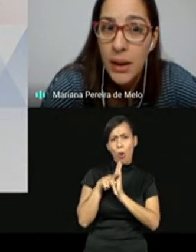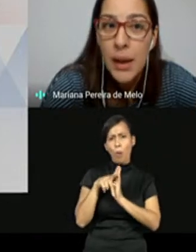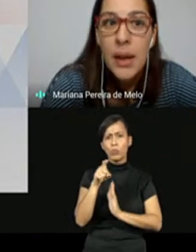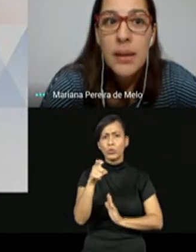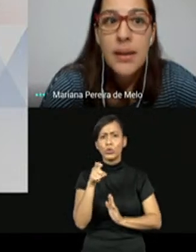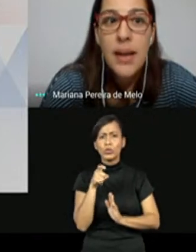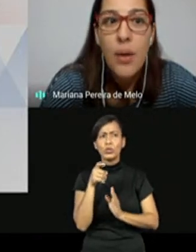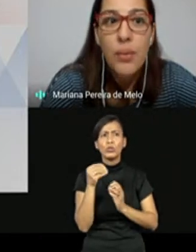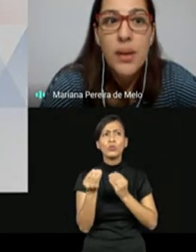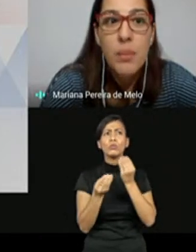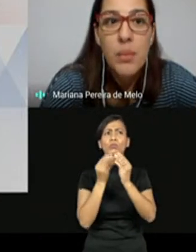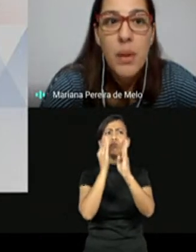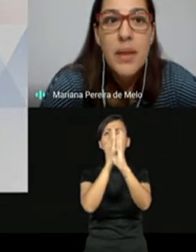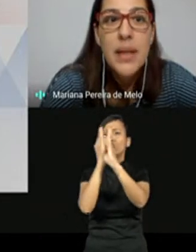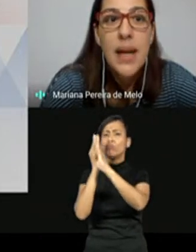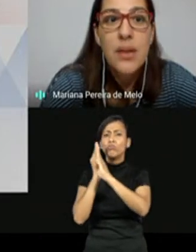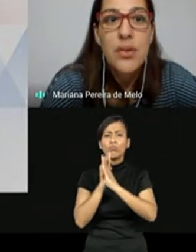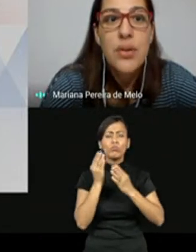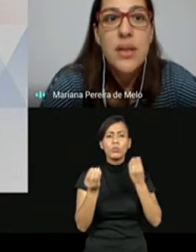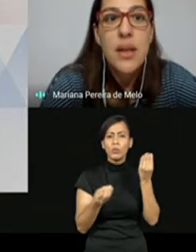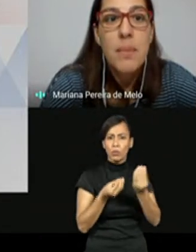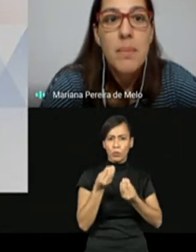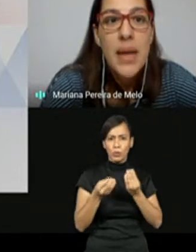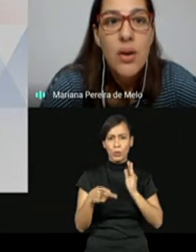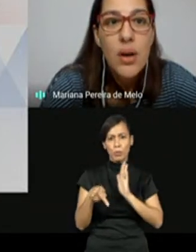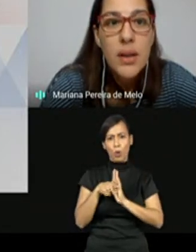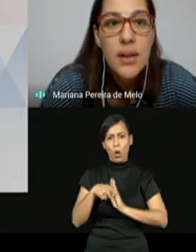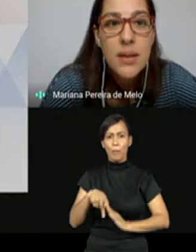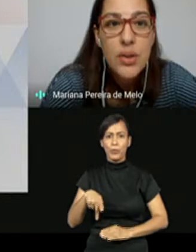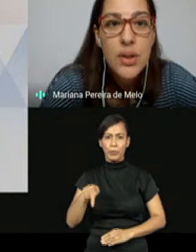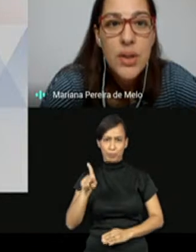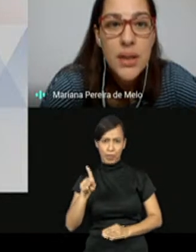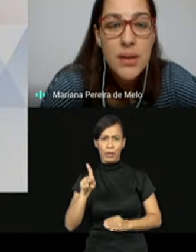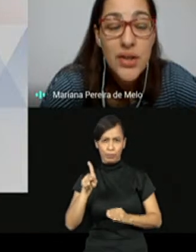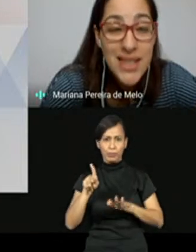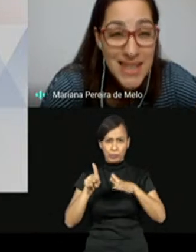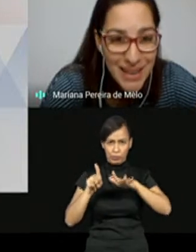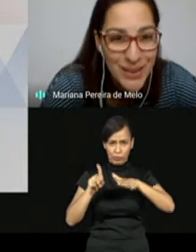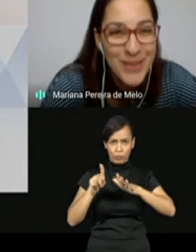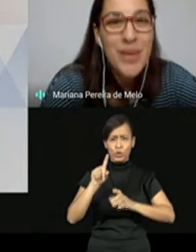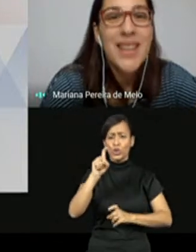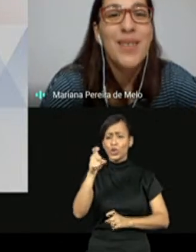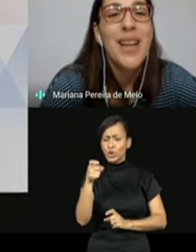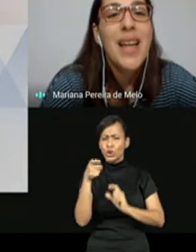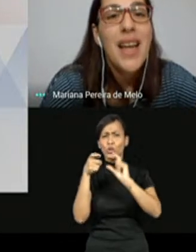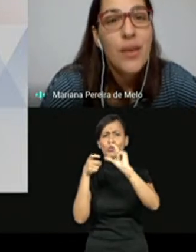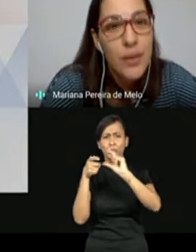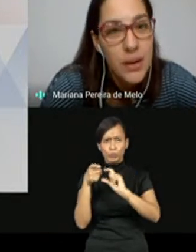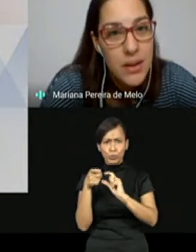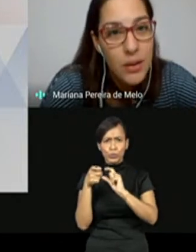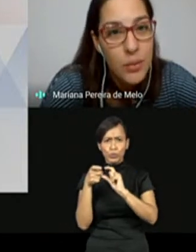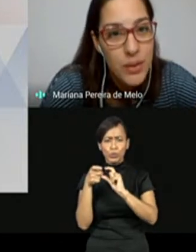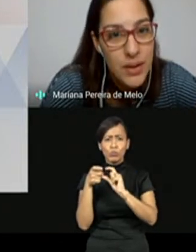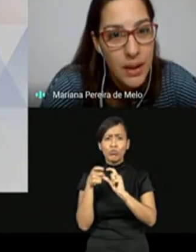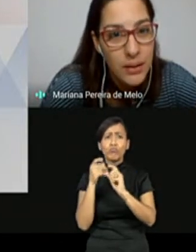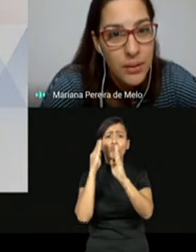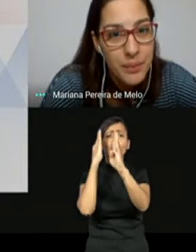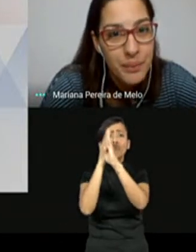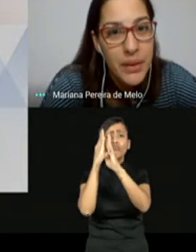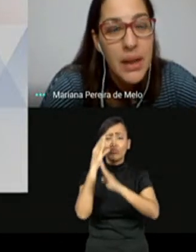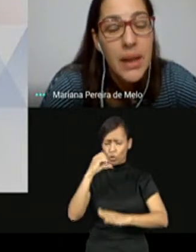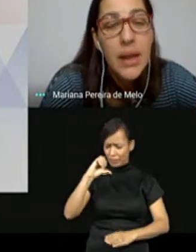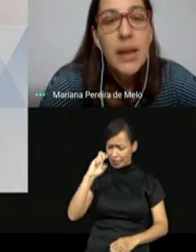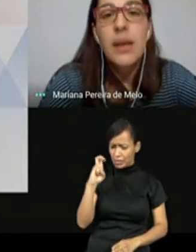aqui, tal que a probabilidade de ser maior que esse x, é